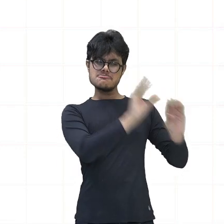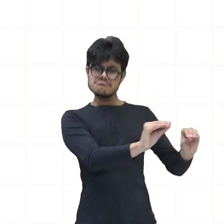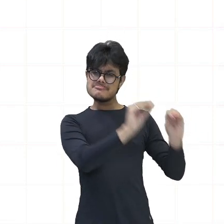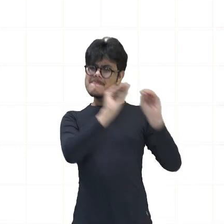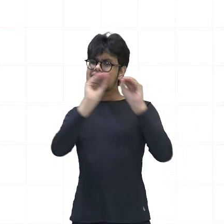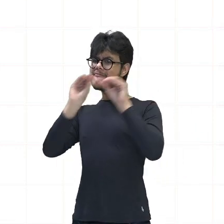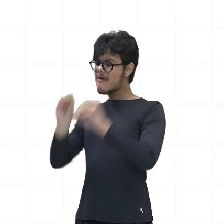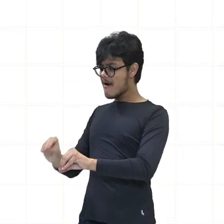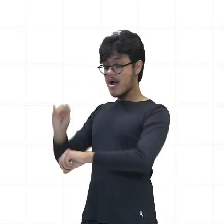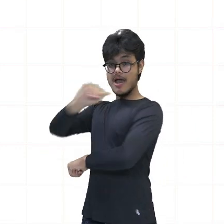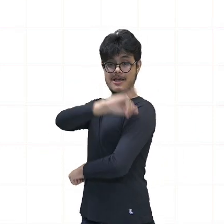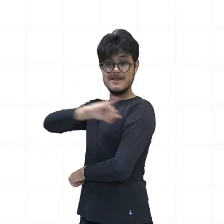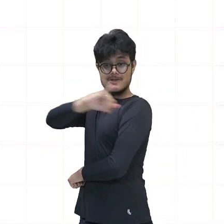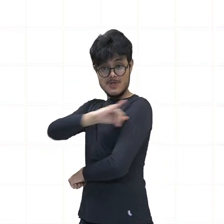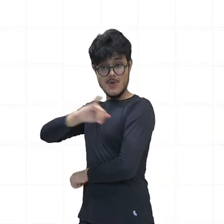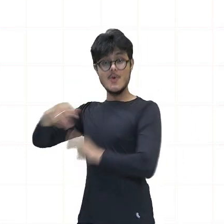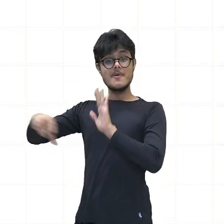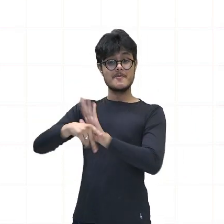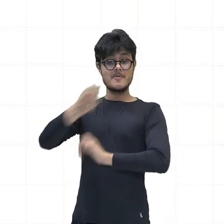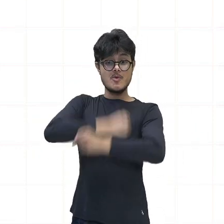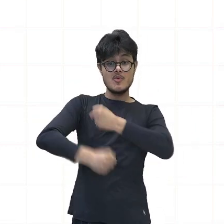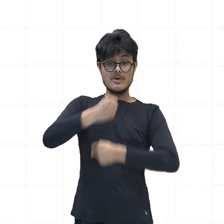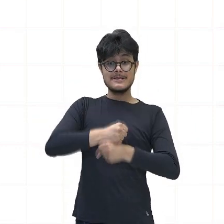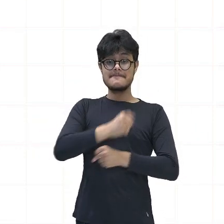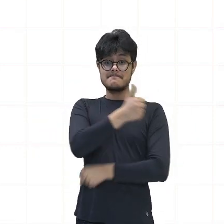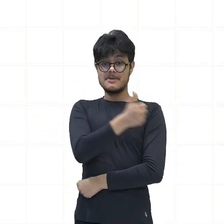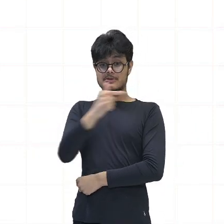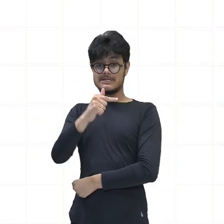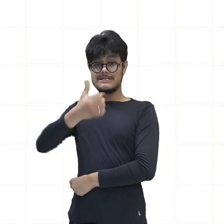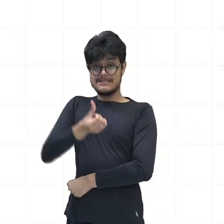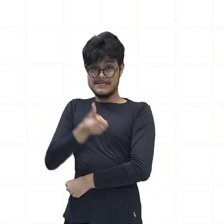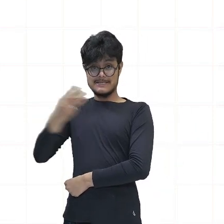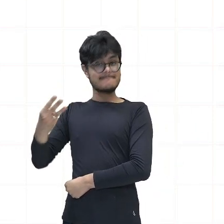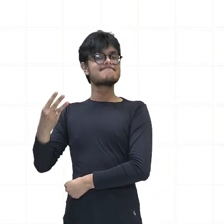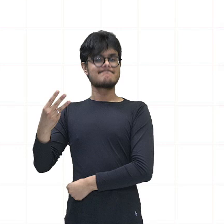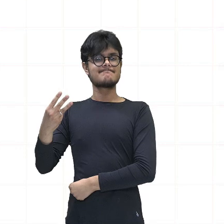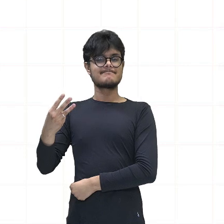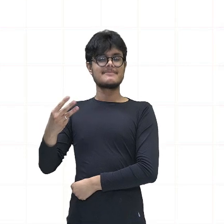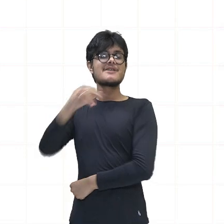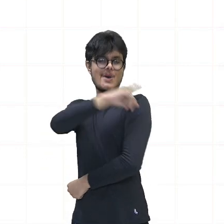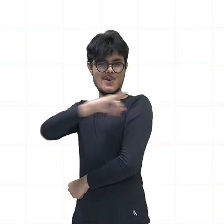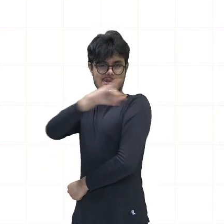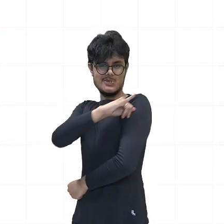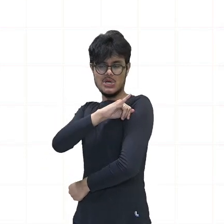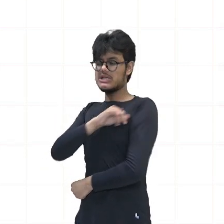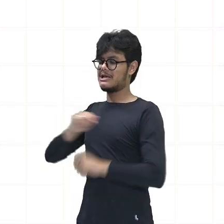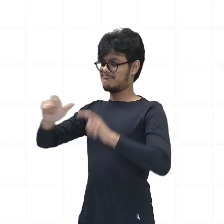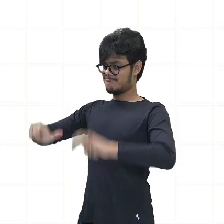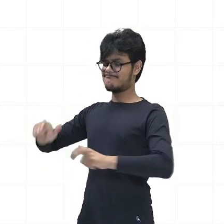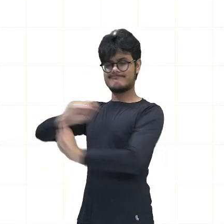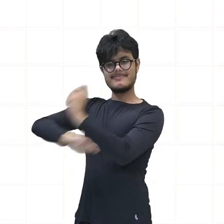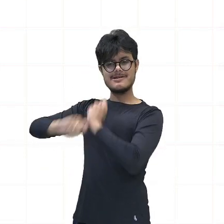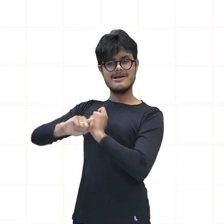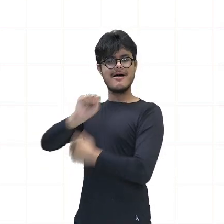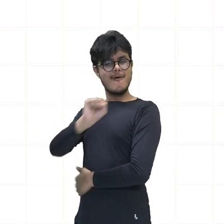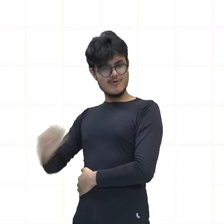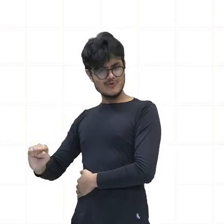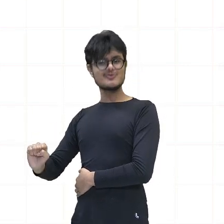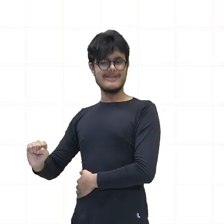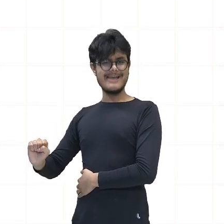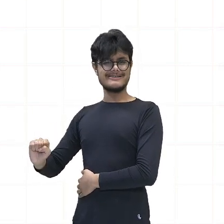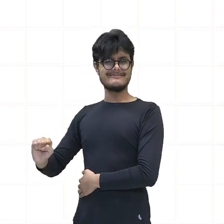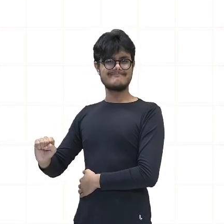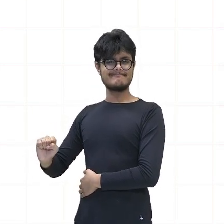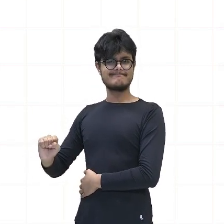de Janeiro no ano de 1763, considerando que o Rio de Janeiro ele estava mais próximo das áreas